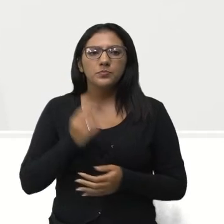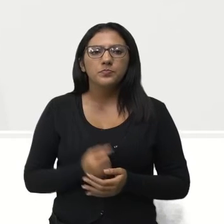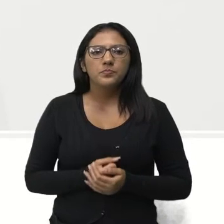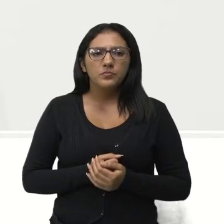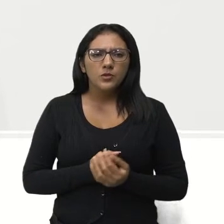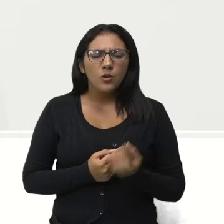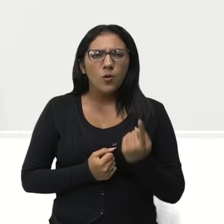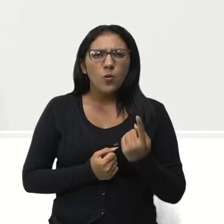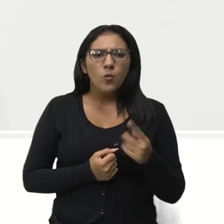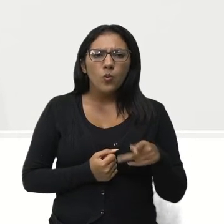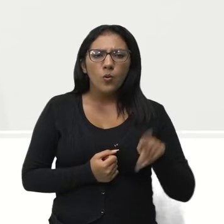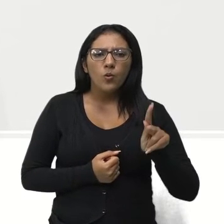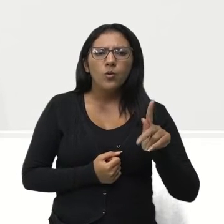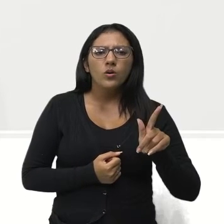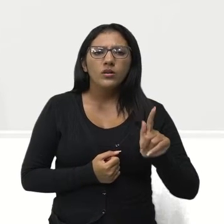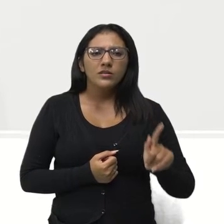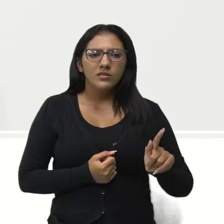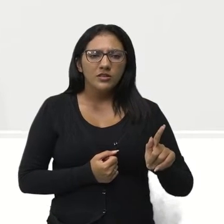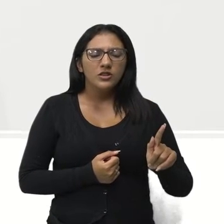de carne,